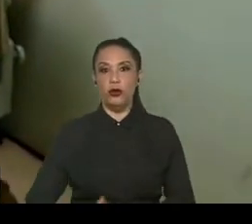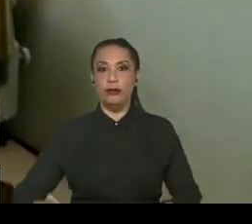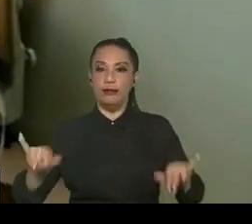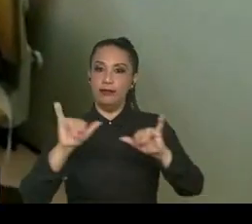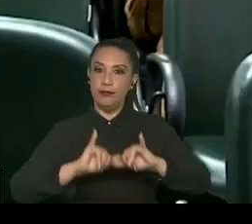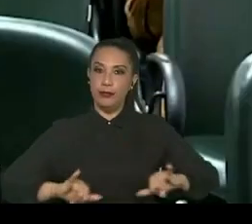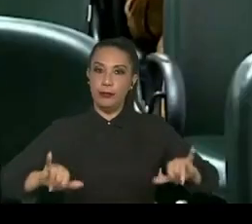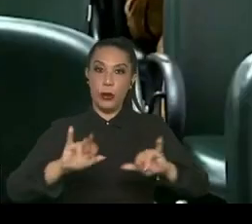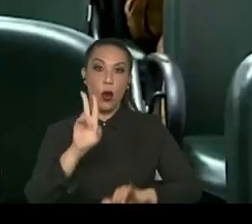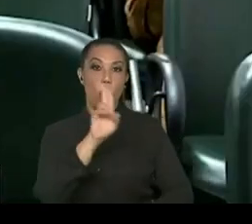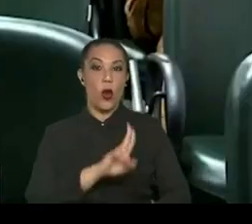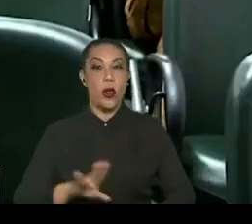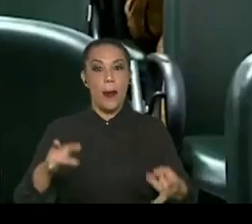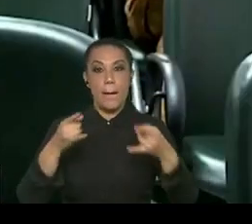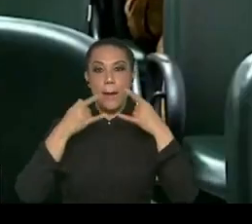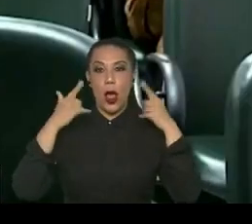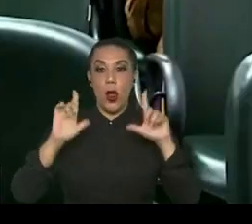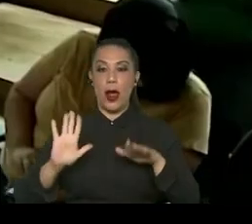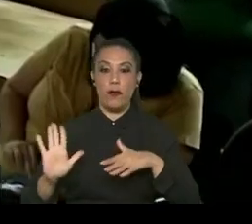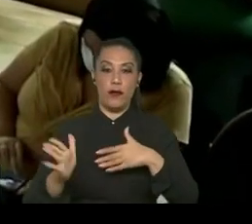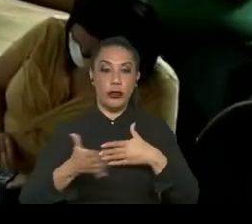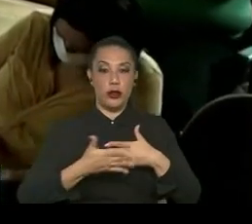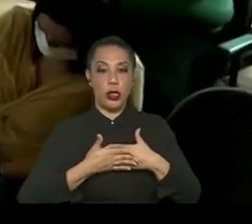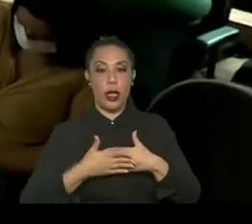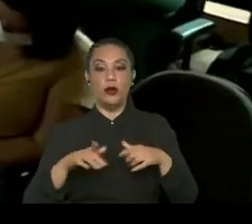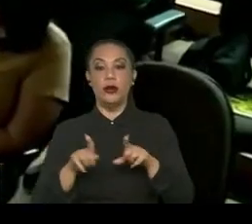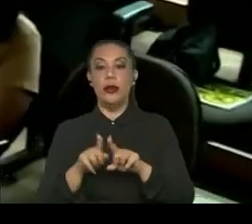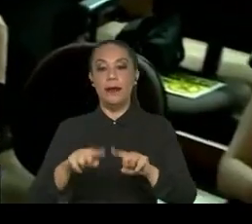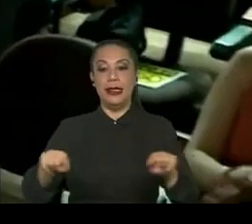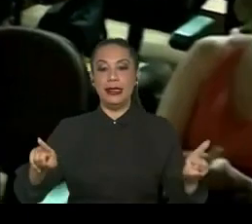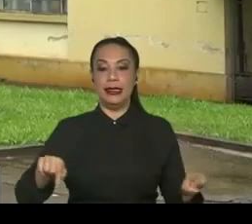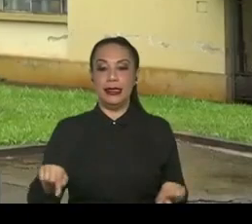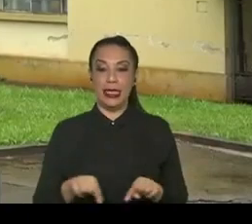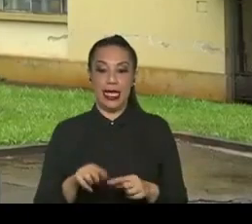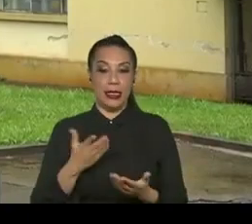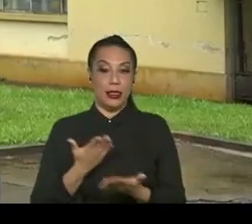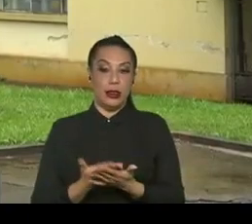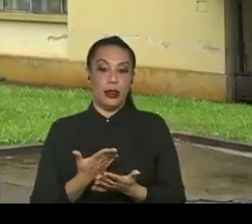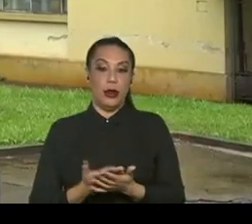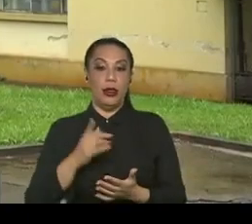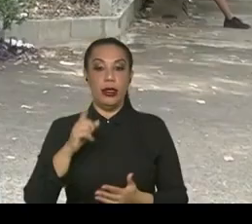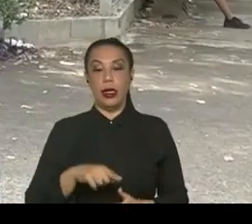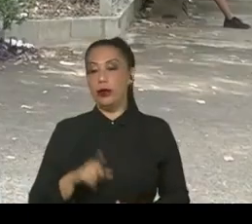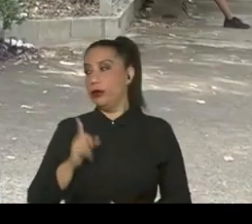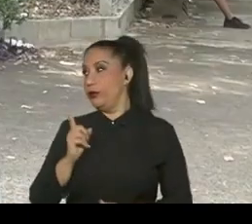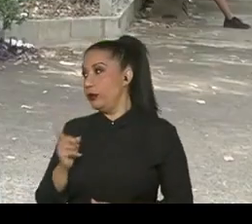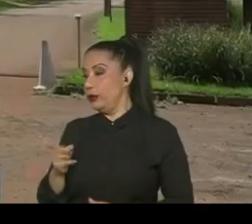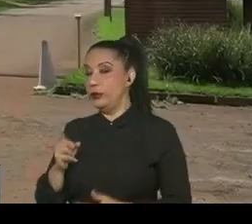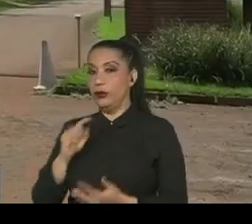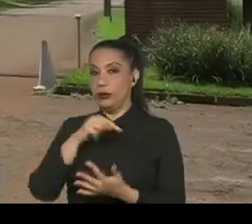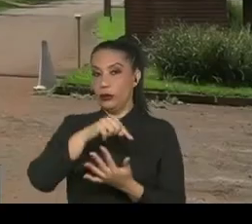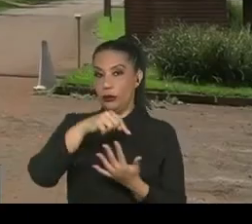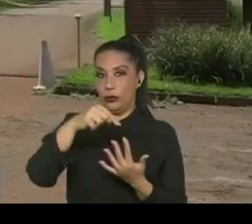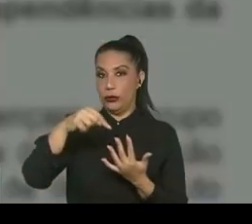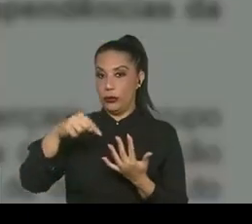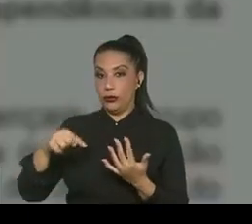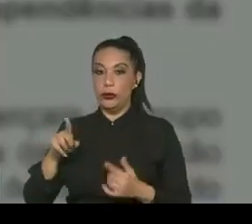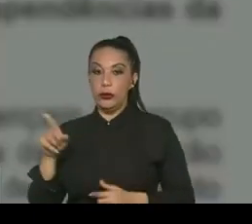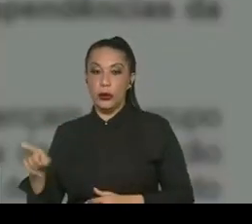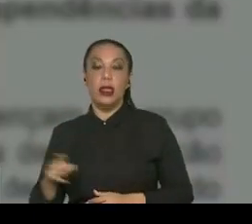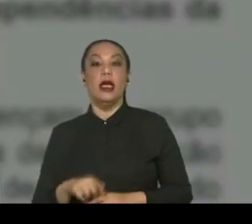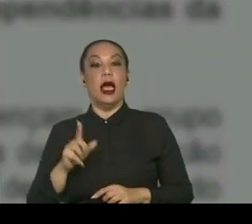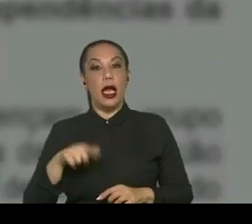uso de máscaras em ambientes fechados, incluindo salas de aula. É o caso da Exalc, Unesp e UFSCar. Já